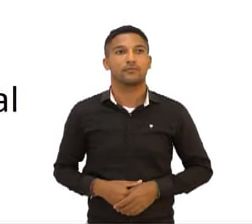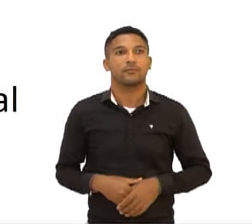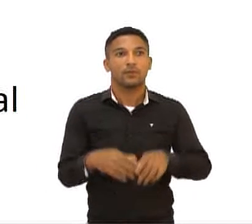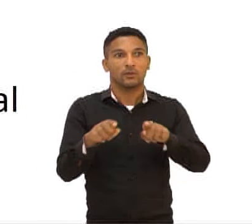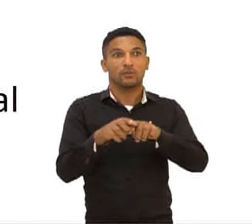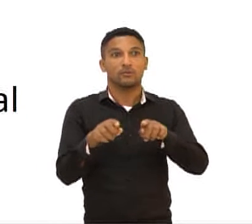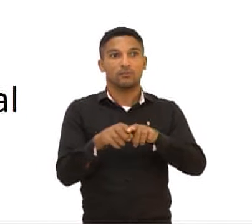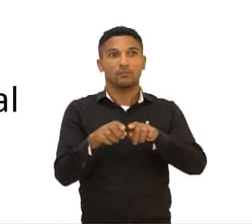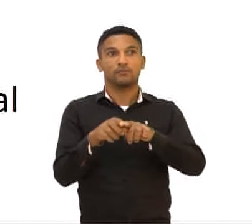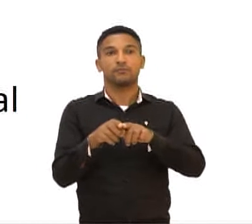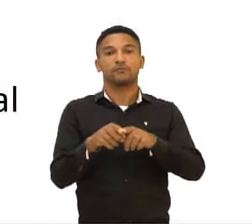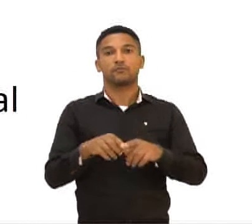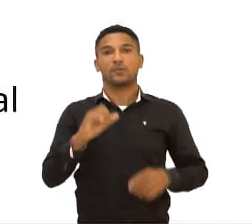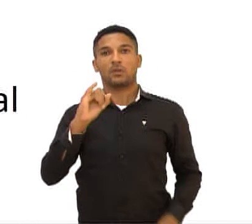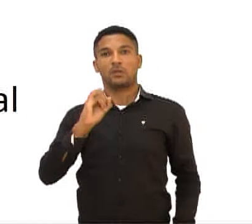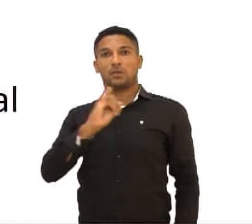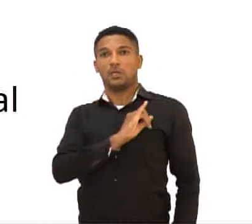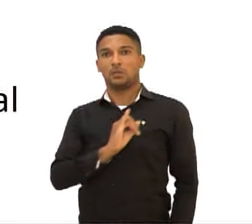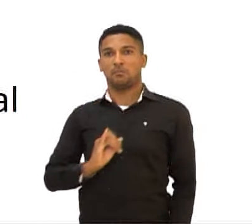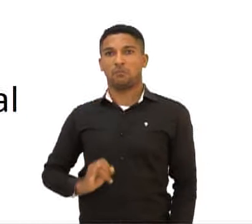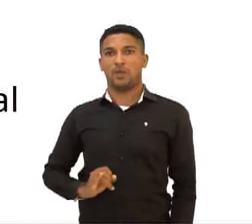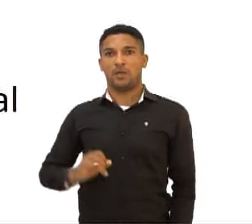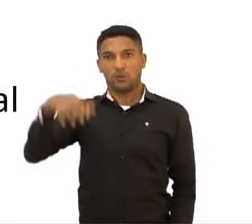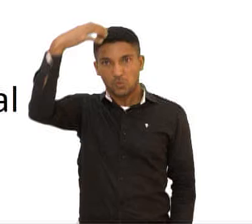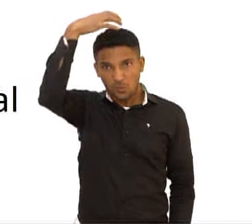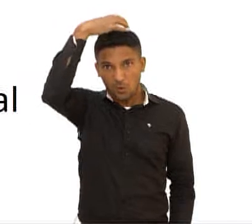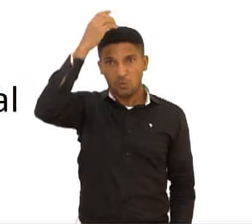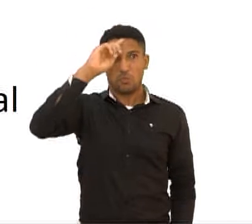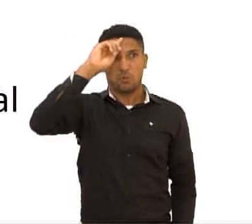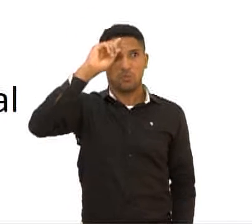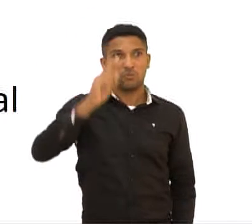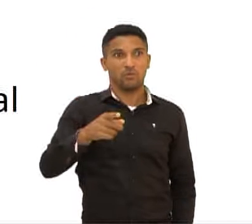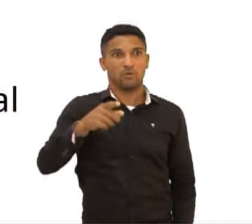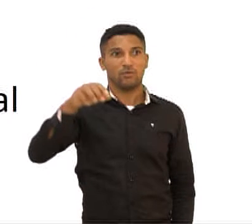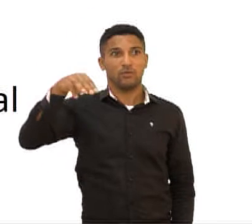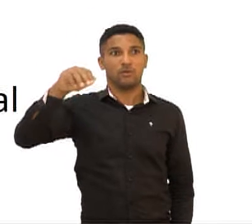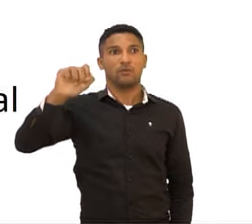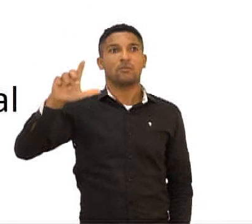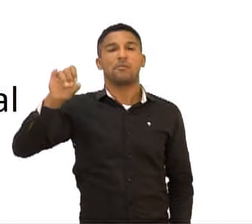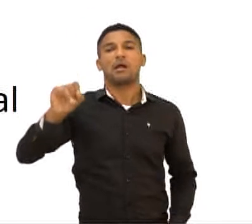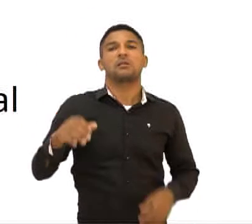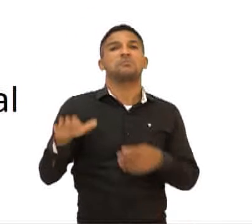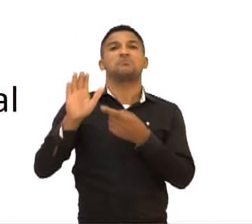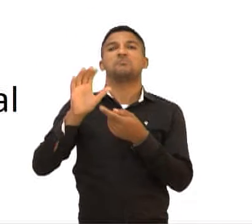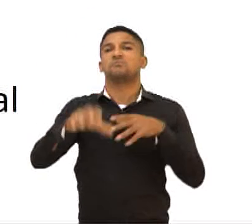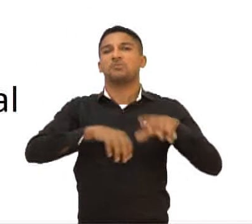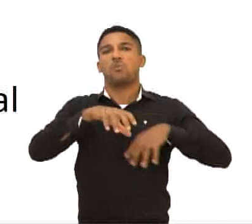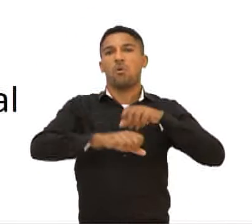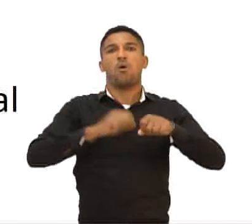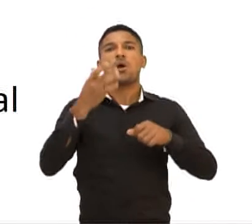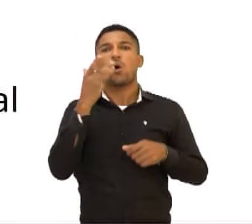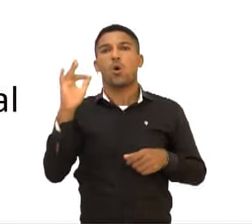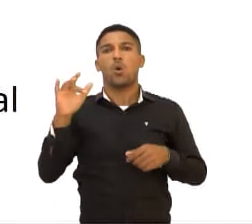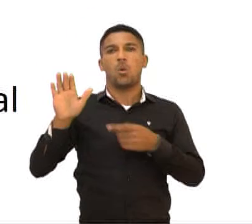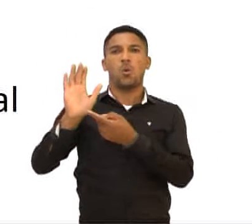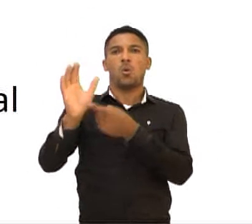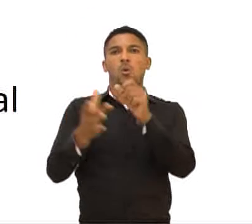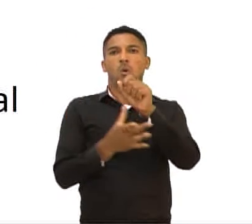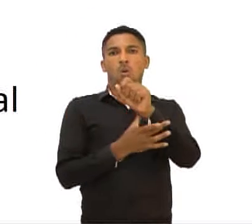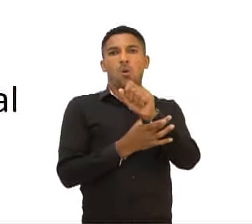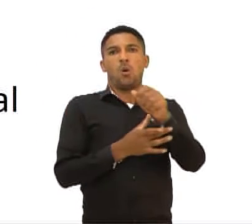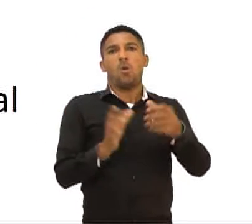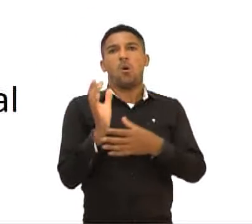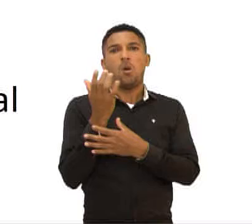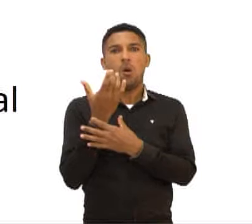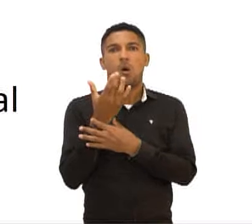grande Mansa, que era visto como um rei, que também ostentava ouro, né? O Império do Mali, ele